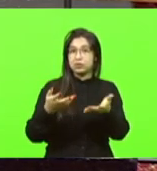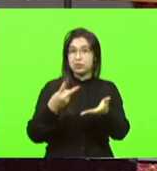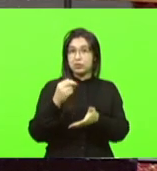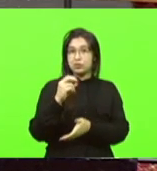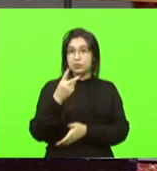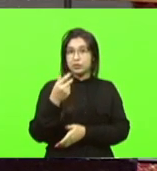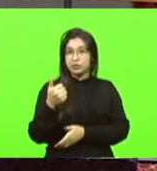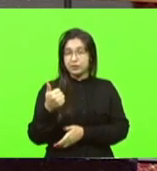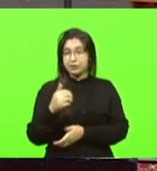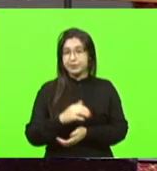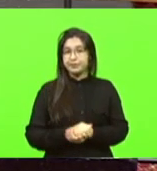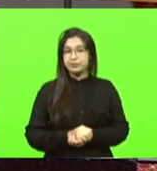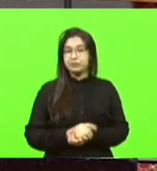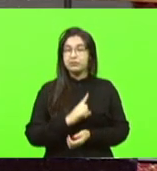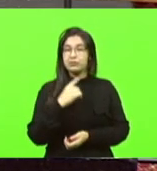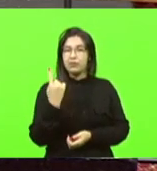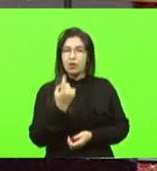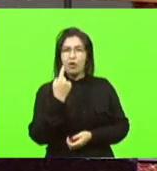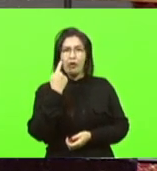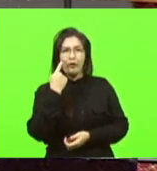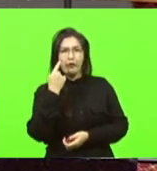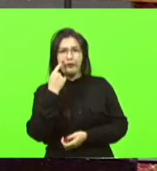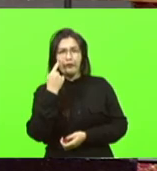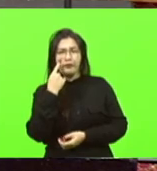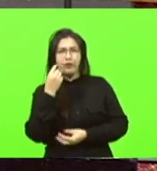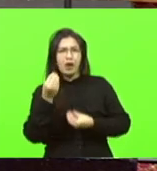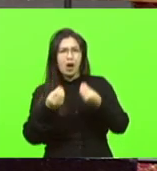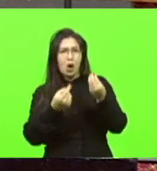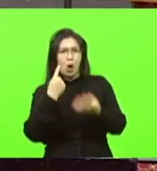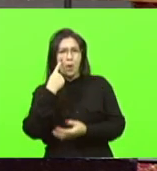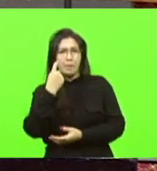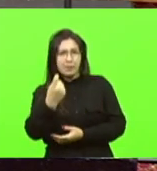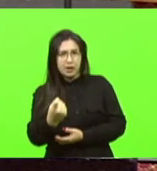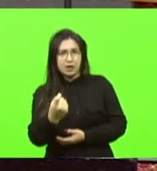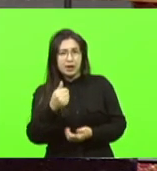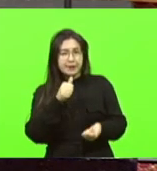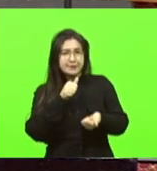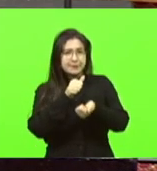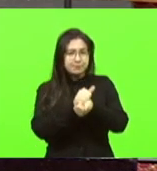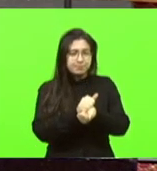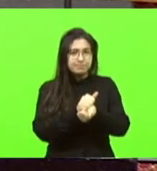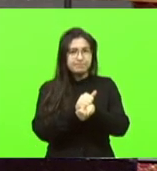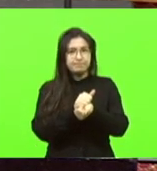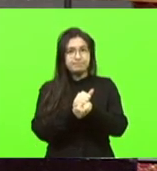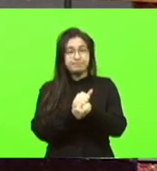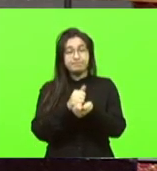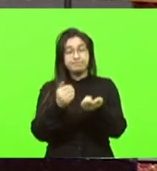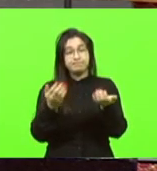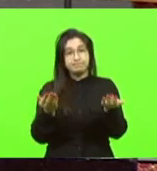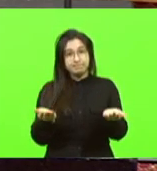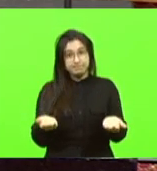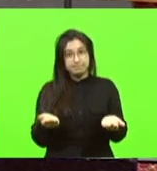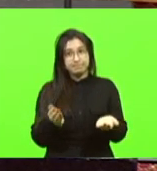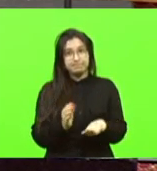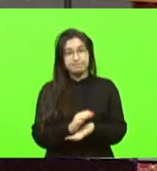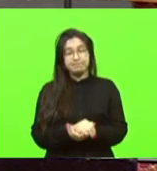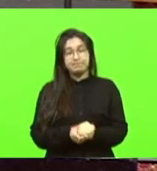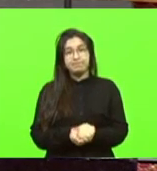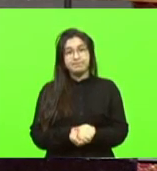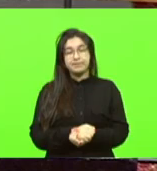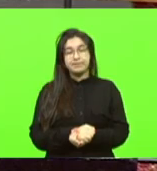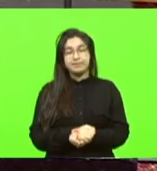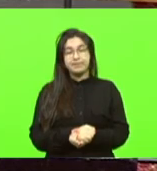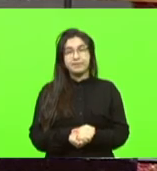nós vamos acompanhar isso com muito interesse como forma o Edi